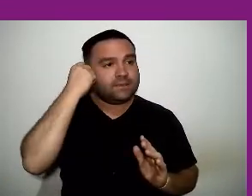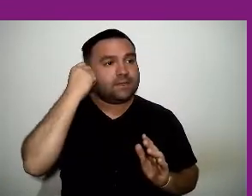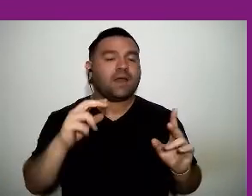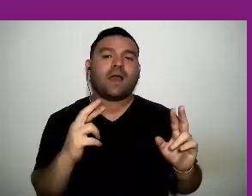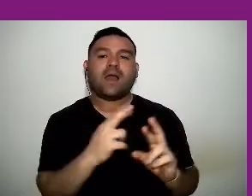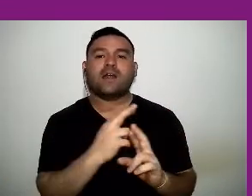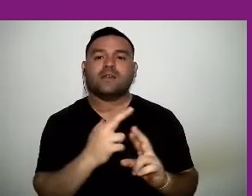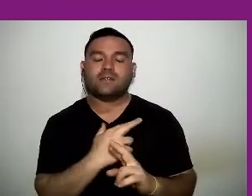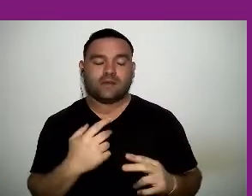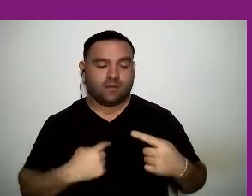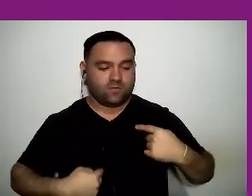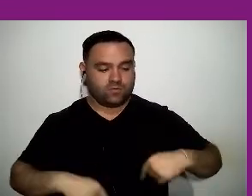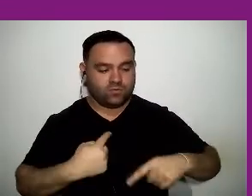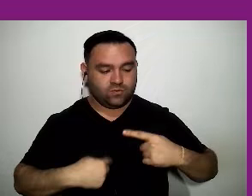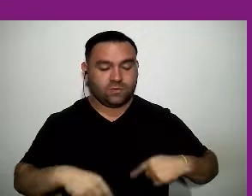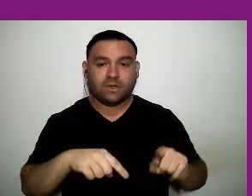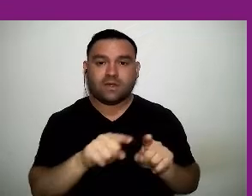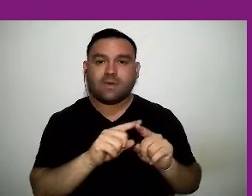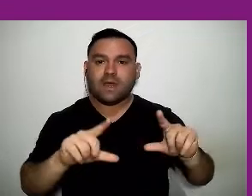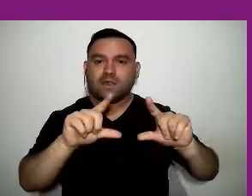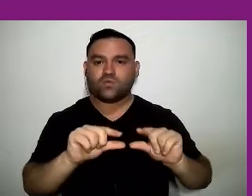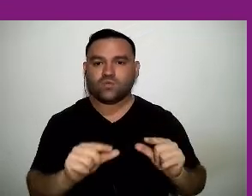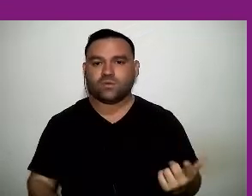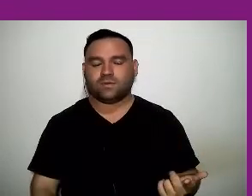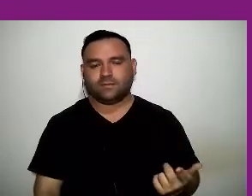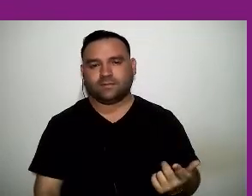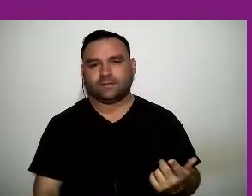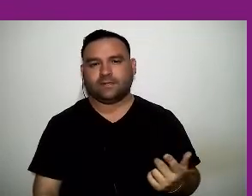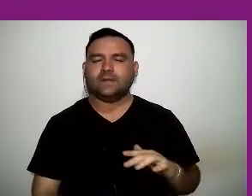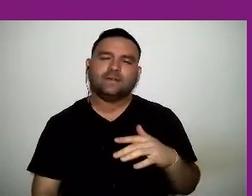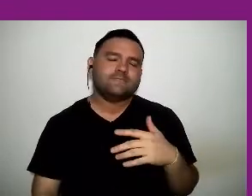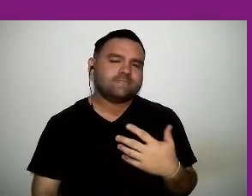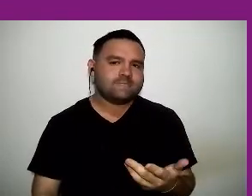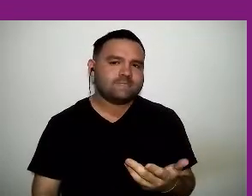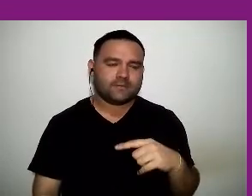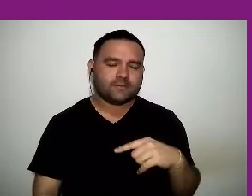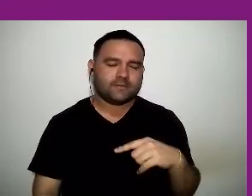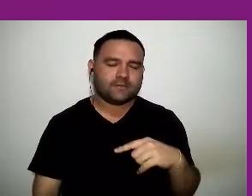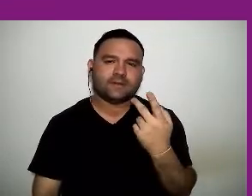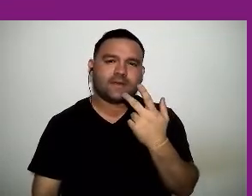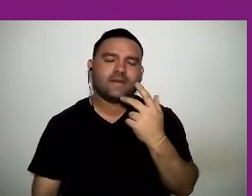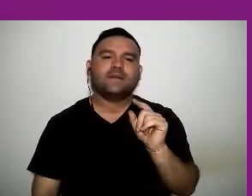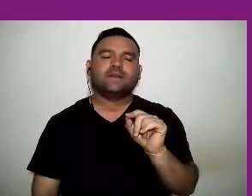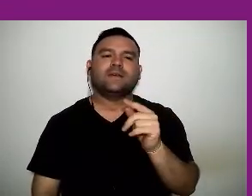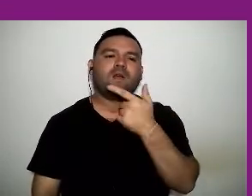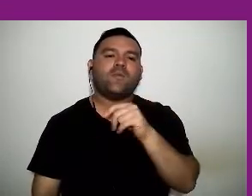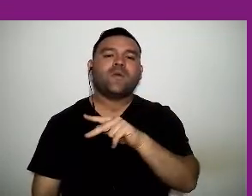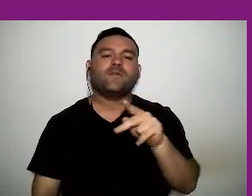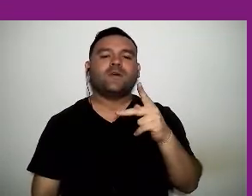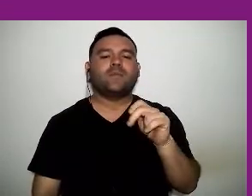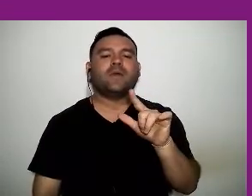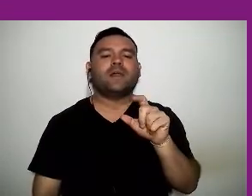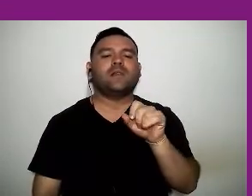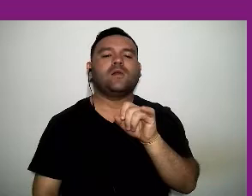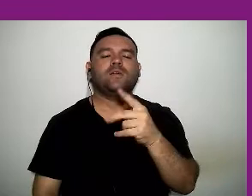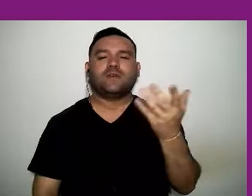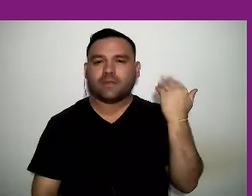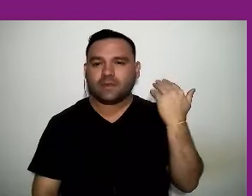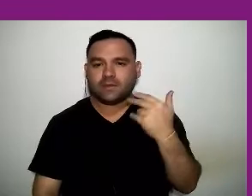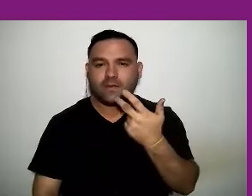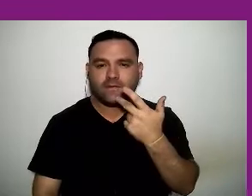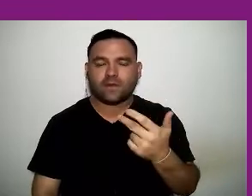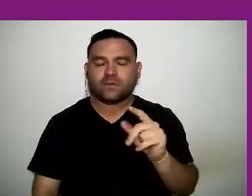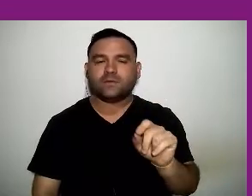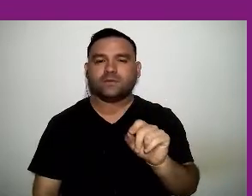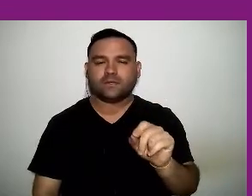relação ventilação-perfusão estaria reduzida. Então, era o que a gente chama, o professor Pelosi falou, através